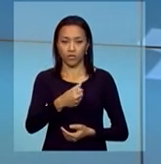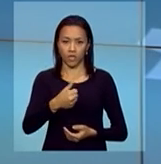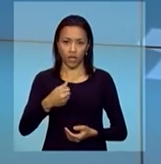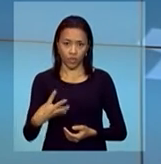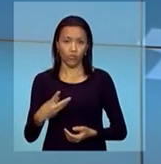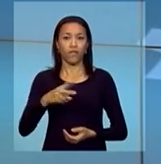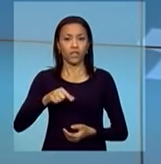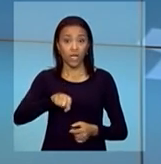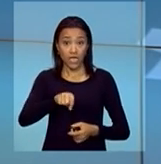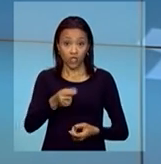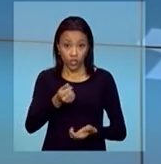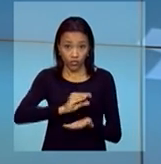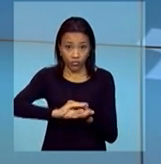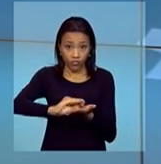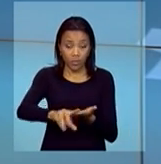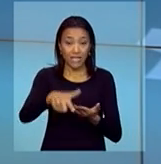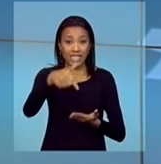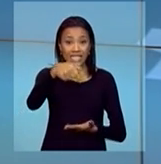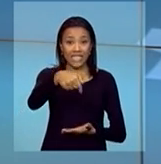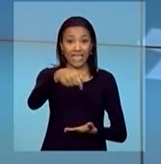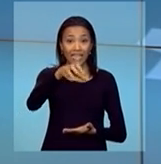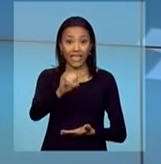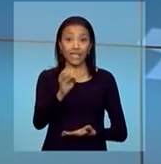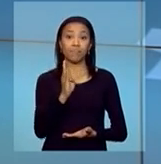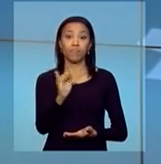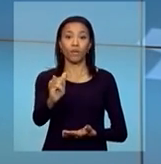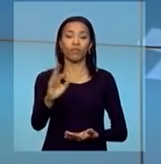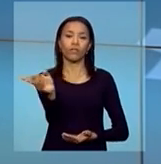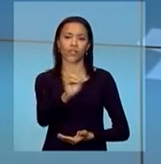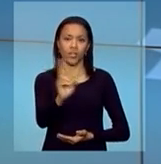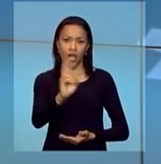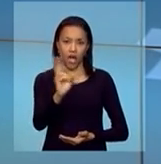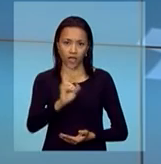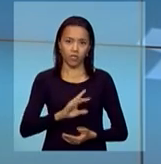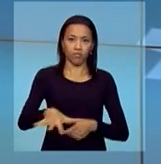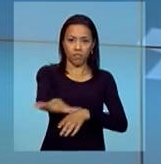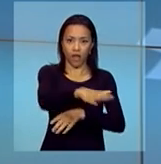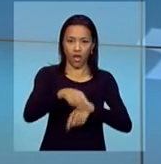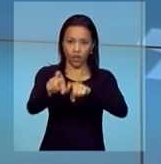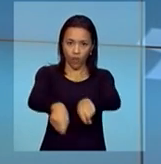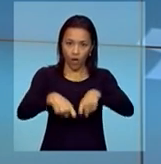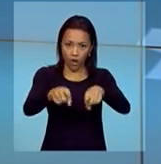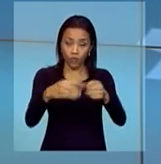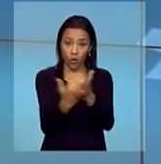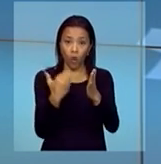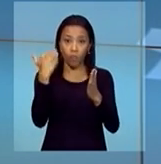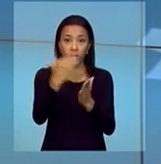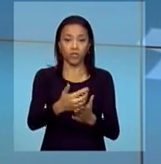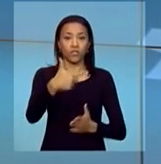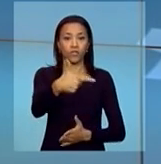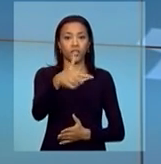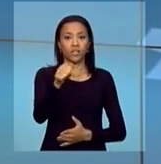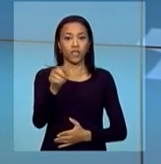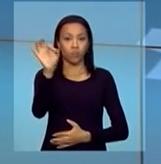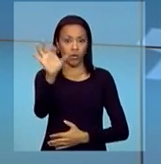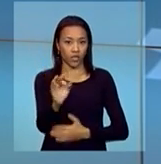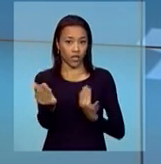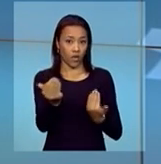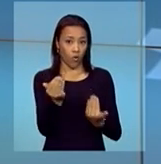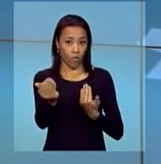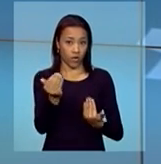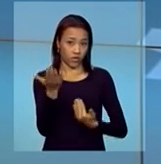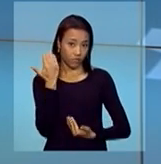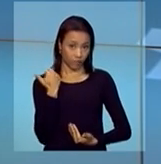ser destinados 70 bilhões de reais para o crédito rural, um aumento de 27% em relação à